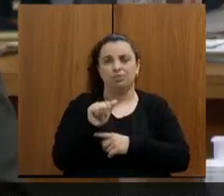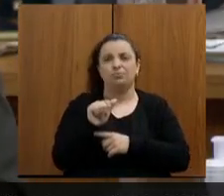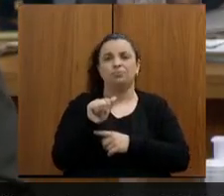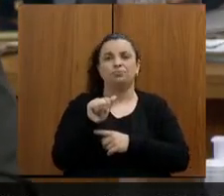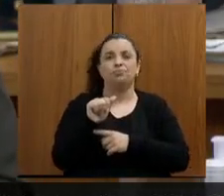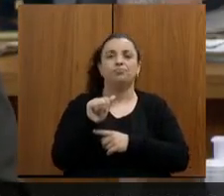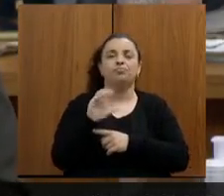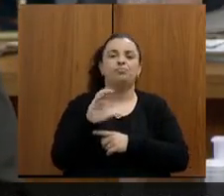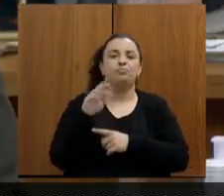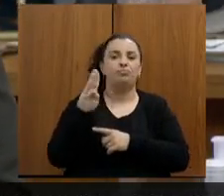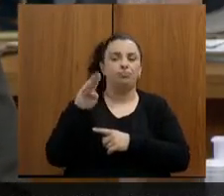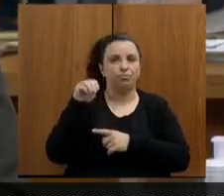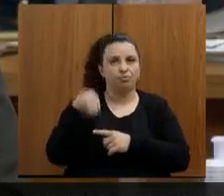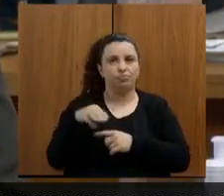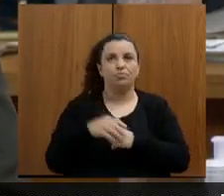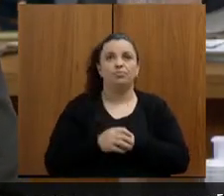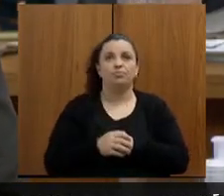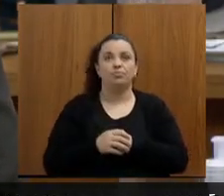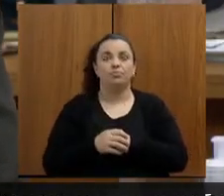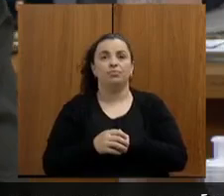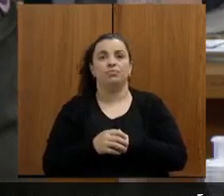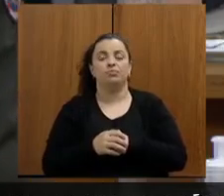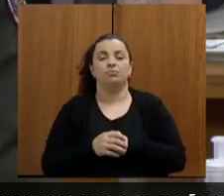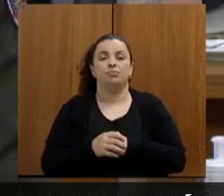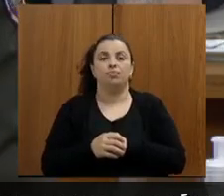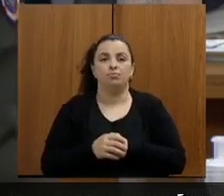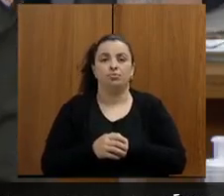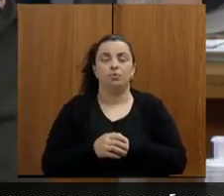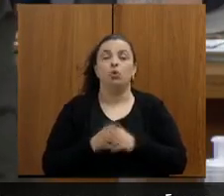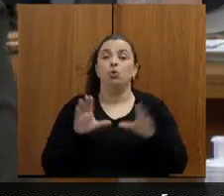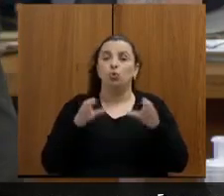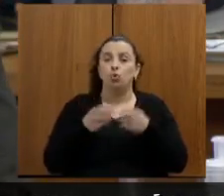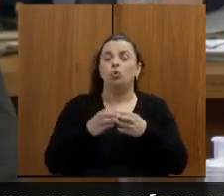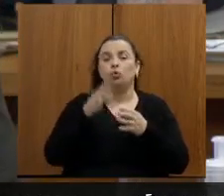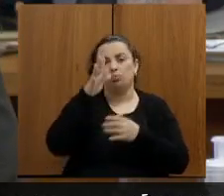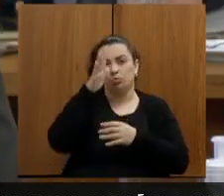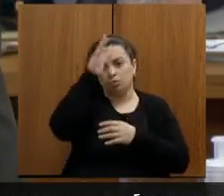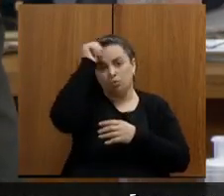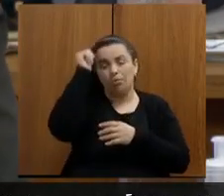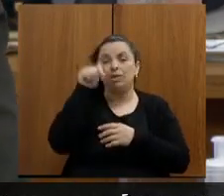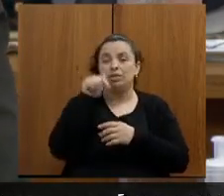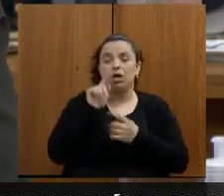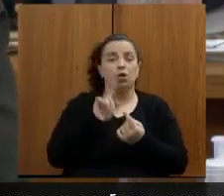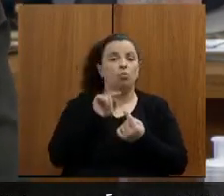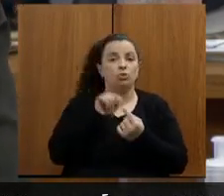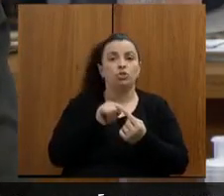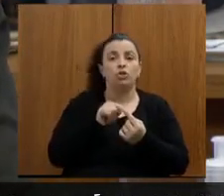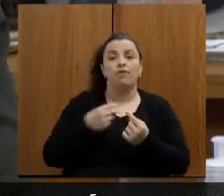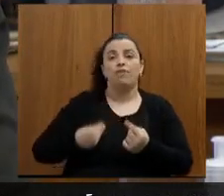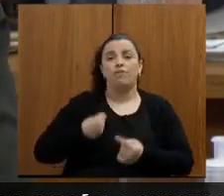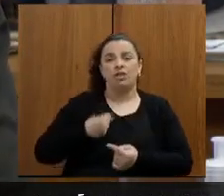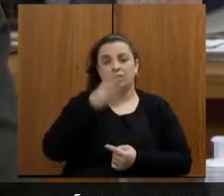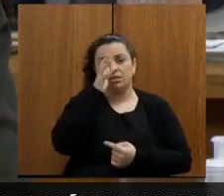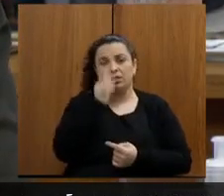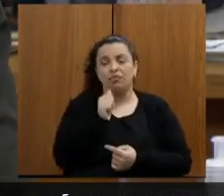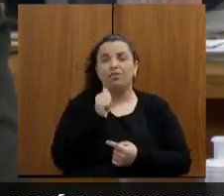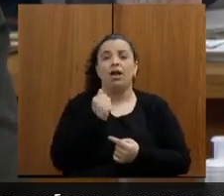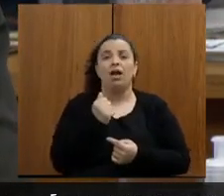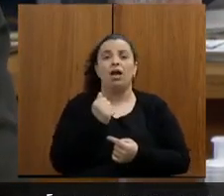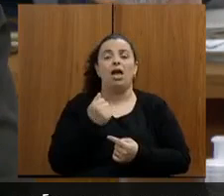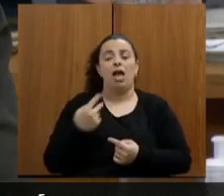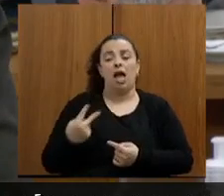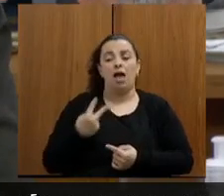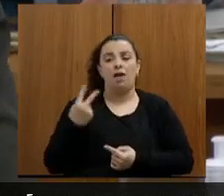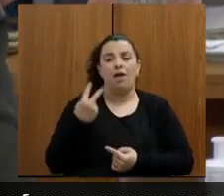Gerais e essa Corporação que tem como propósito salvar vidas valorizar a